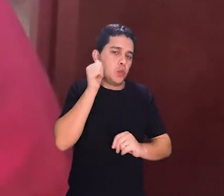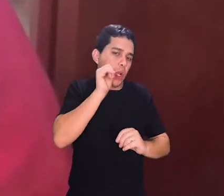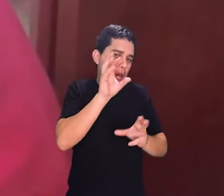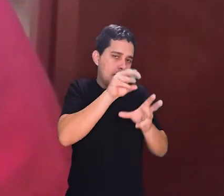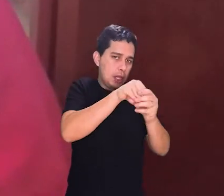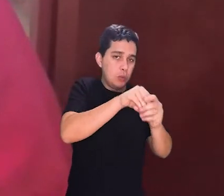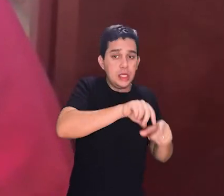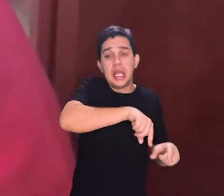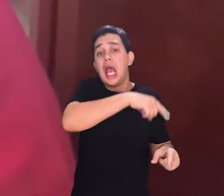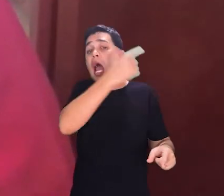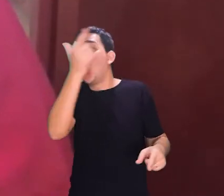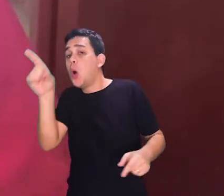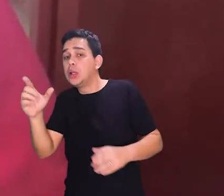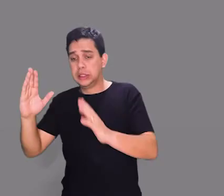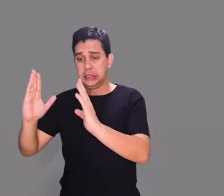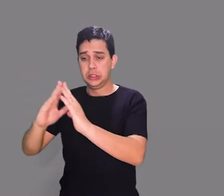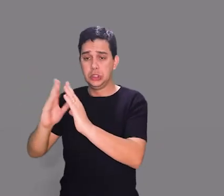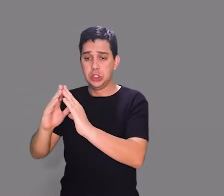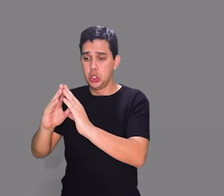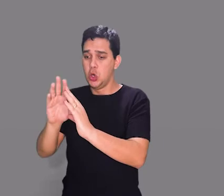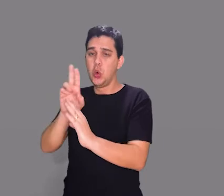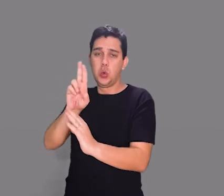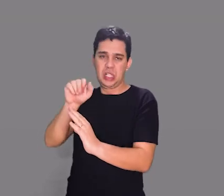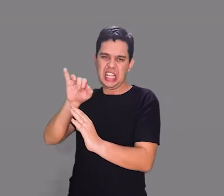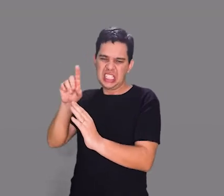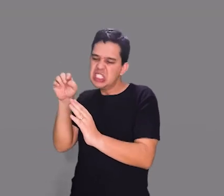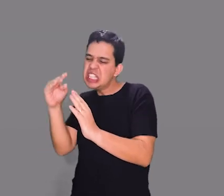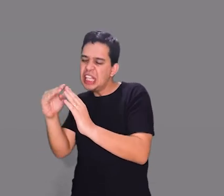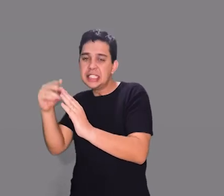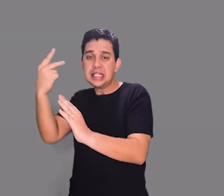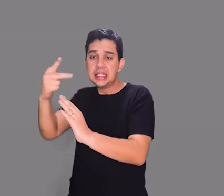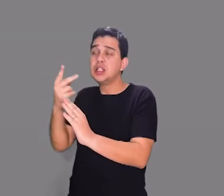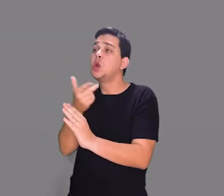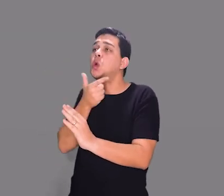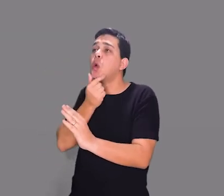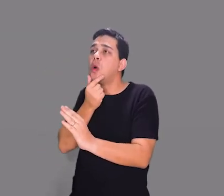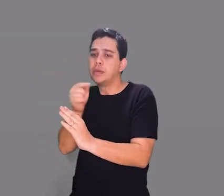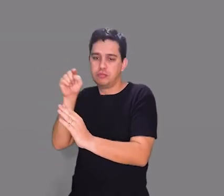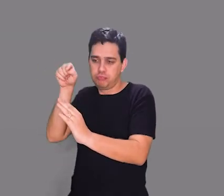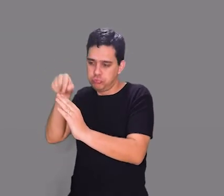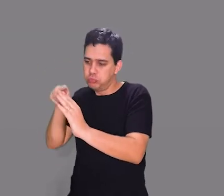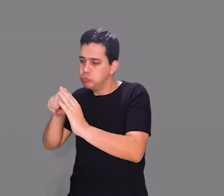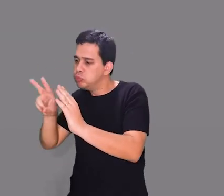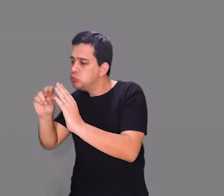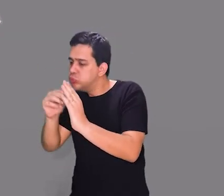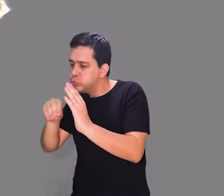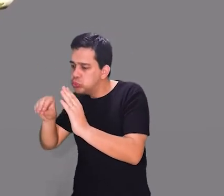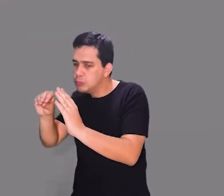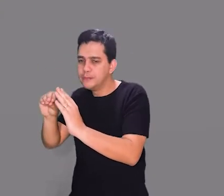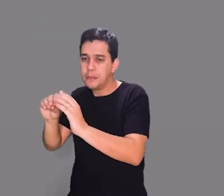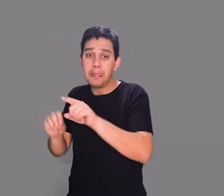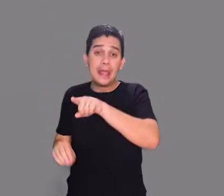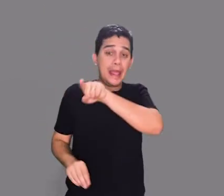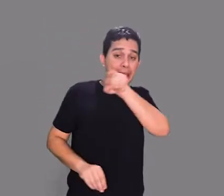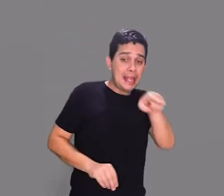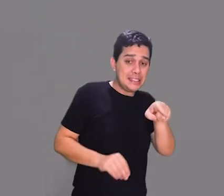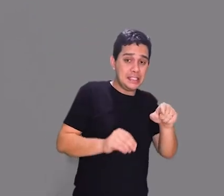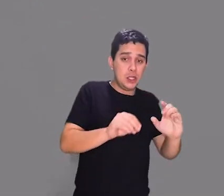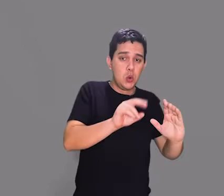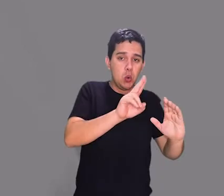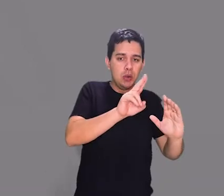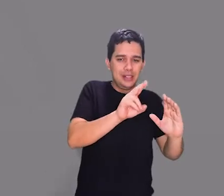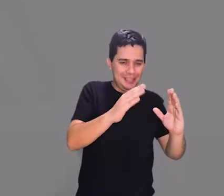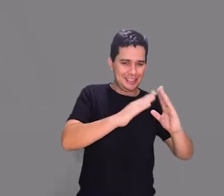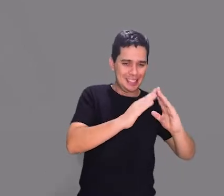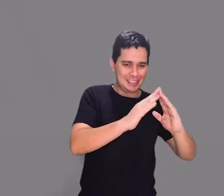EJLA. Para a conclusão do escaneamento da unidade feminina, foram necessários 5 dias inteiros de trabalho e foram